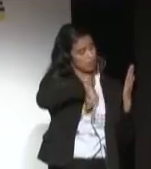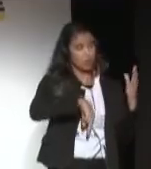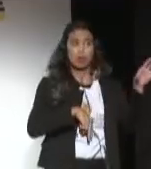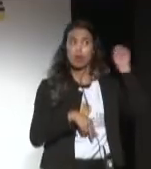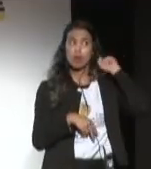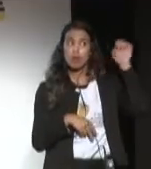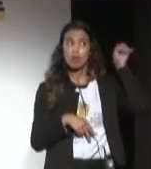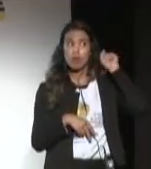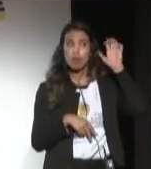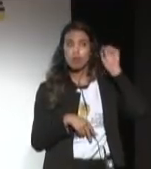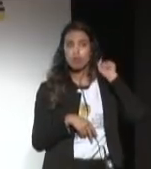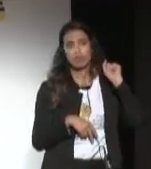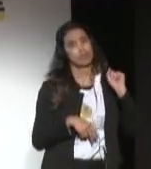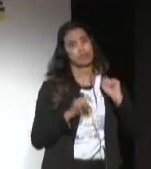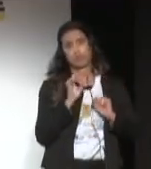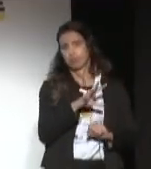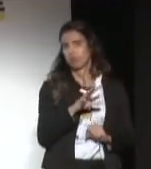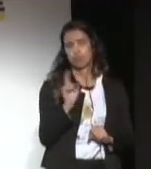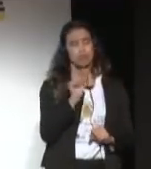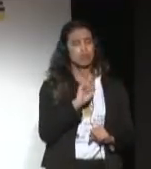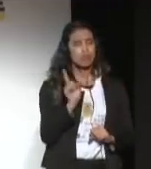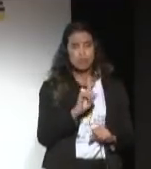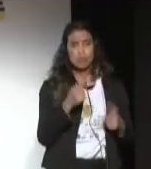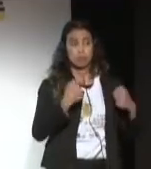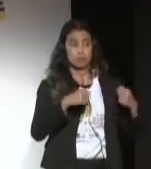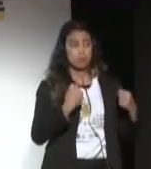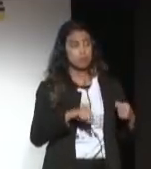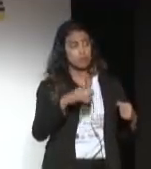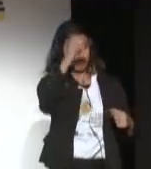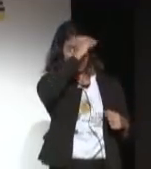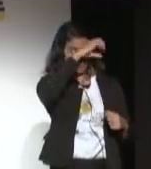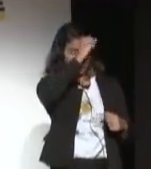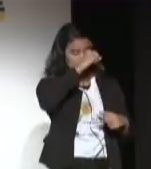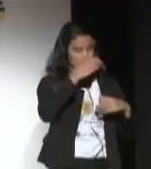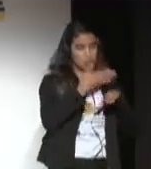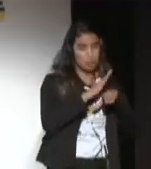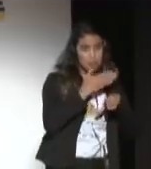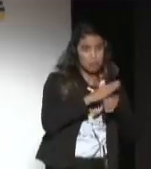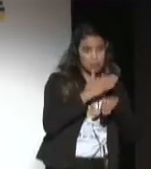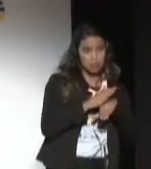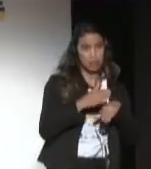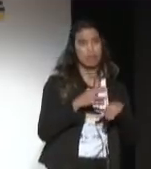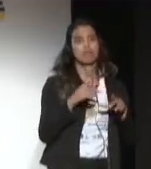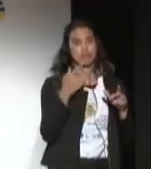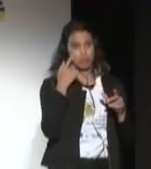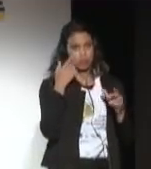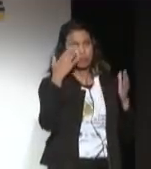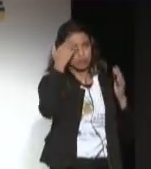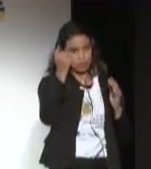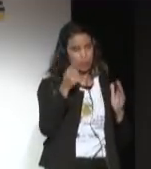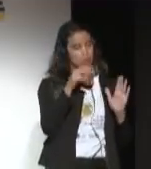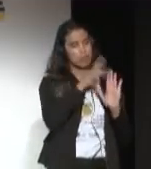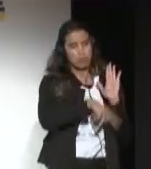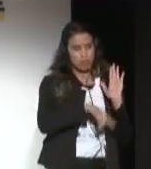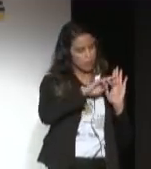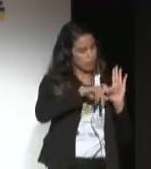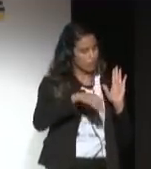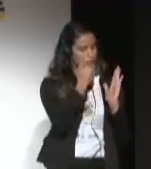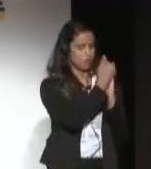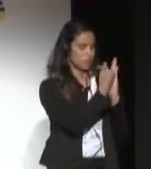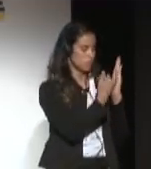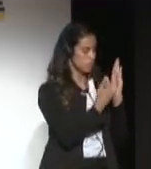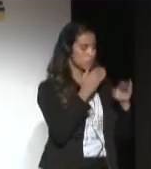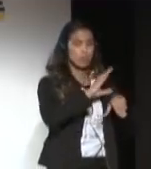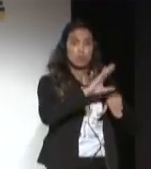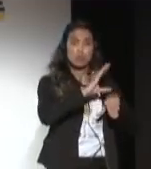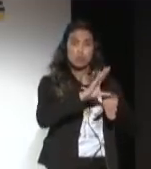sobre aquilo. Você tem que vivenciar por conta própria. E nesses programas nós vemos como os cursos realmente são estruturados e como o